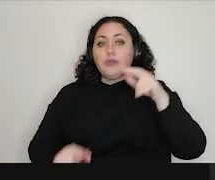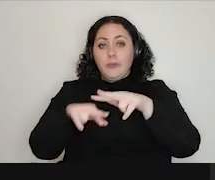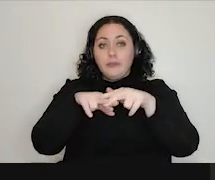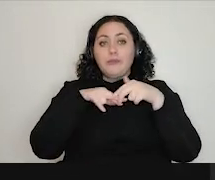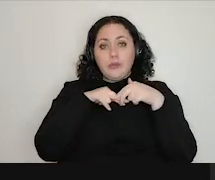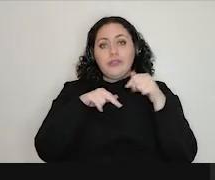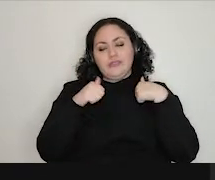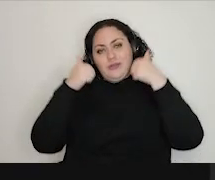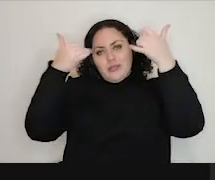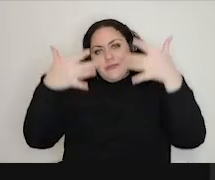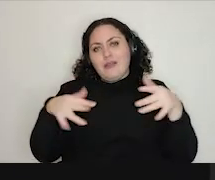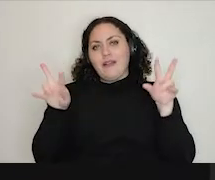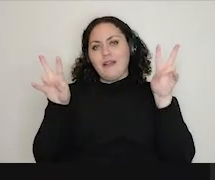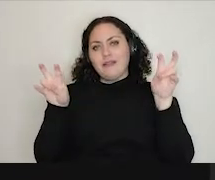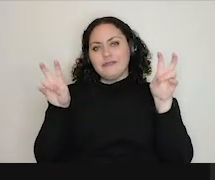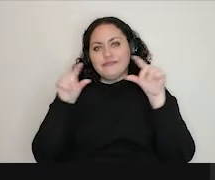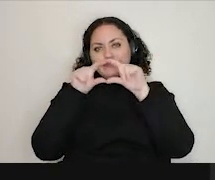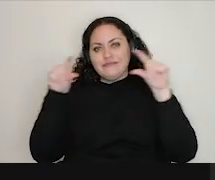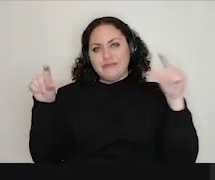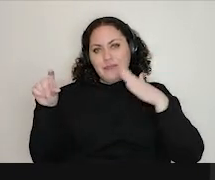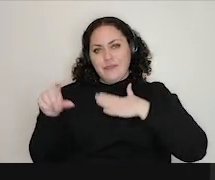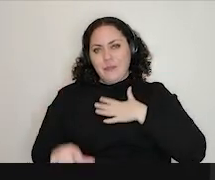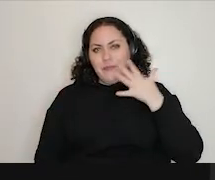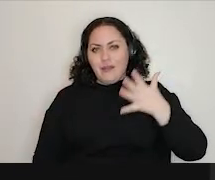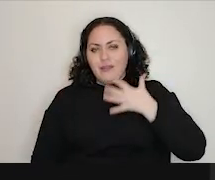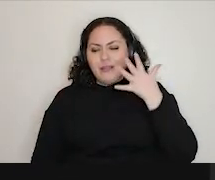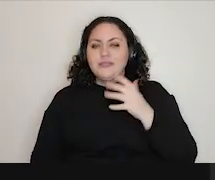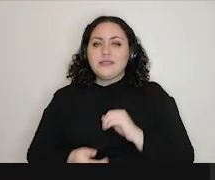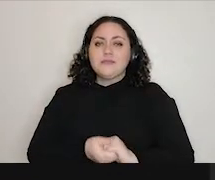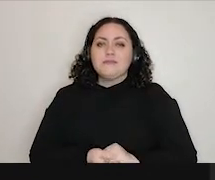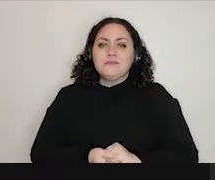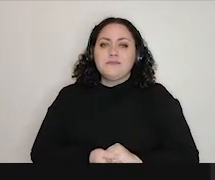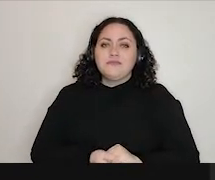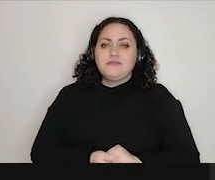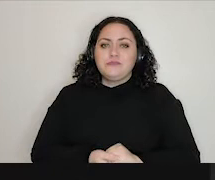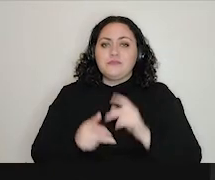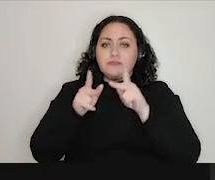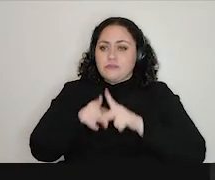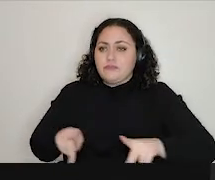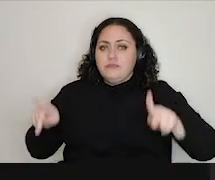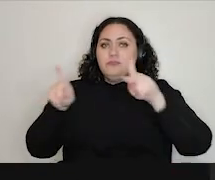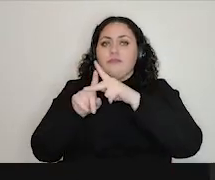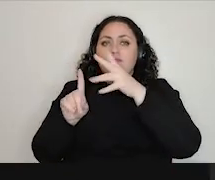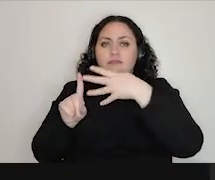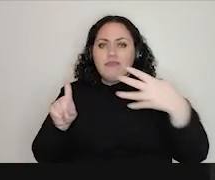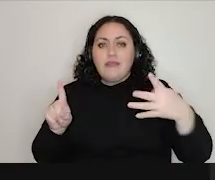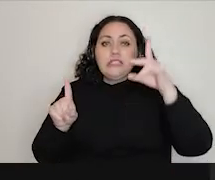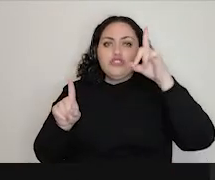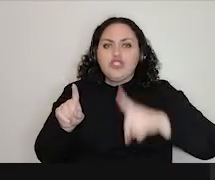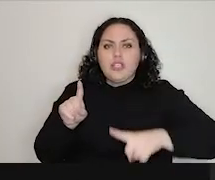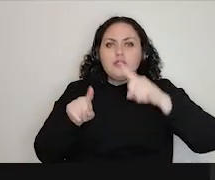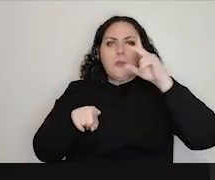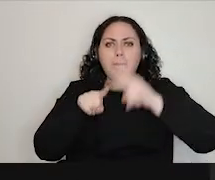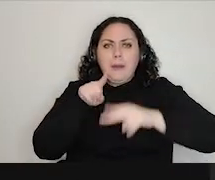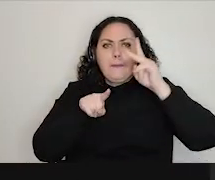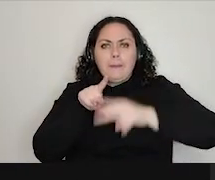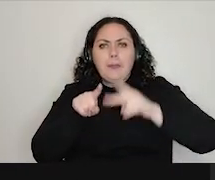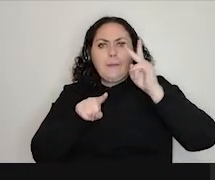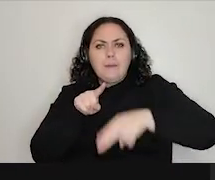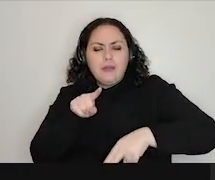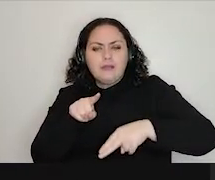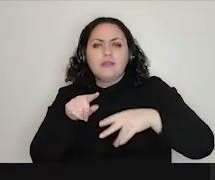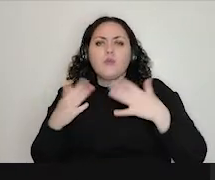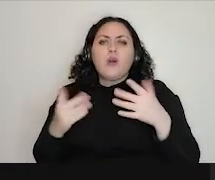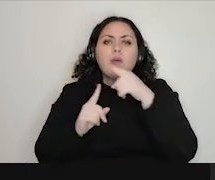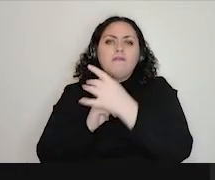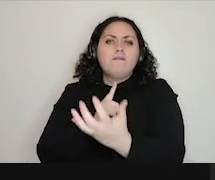sofrimento psíquico. Então, por causa disso, eu justifico também, né, o título dessa minha fala, que é violação de direitos da